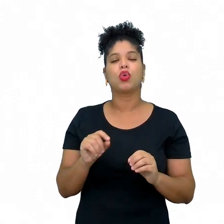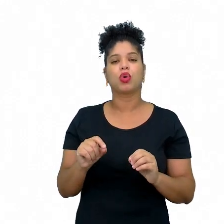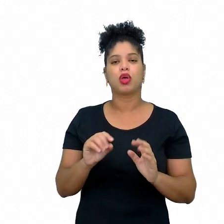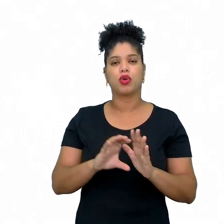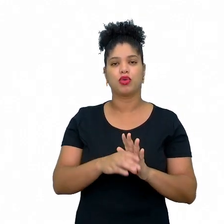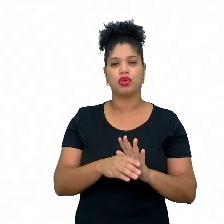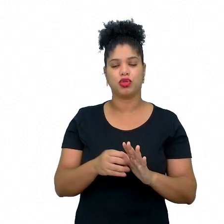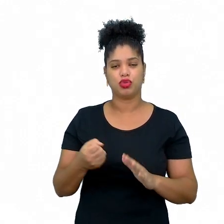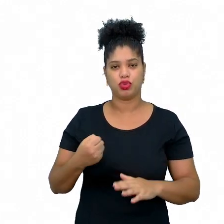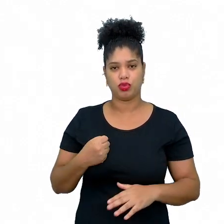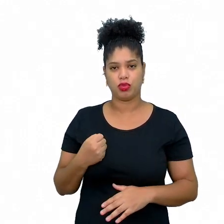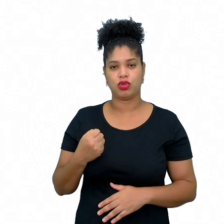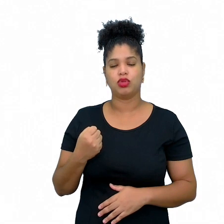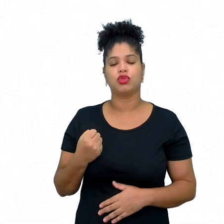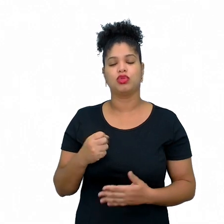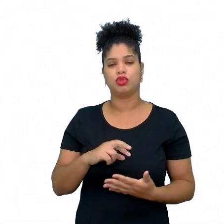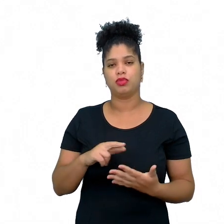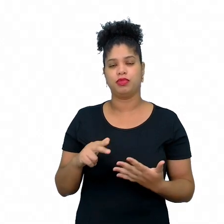conjuntos numéricos.